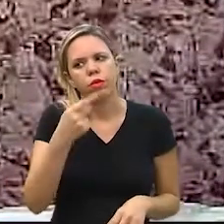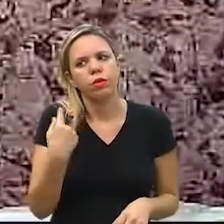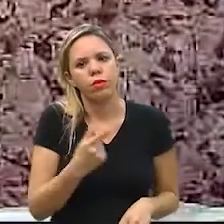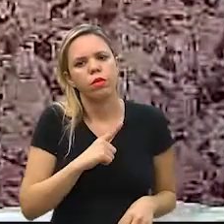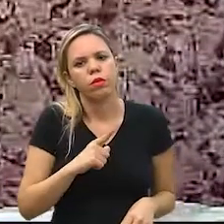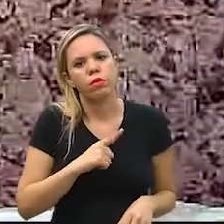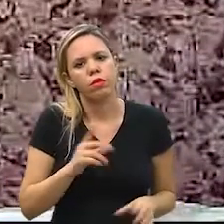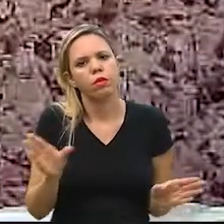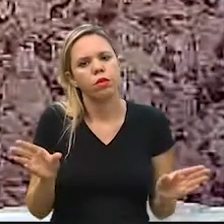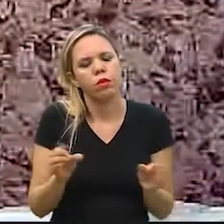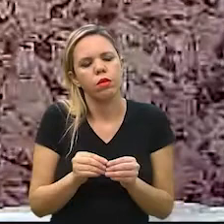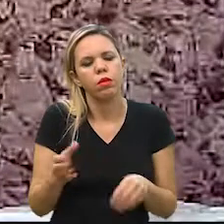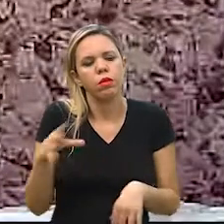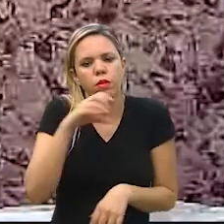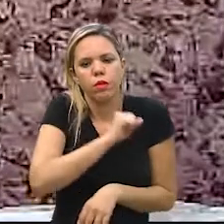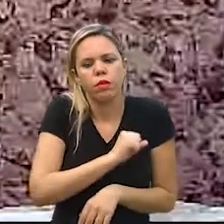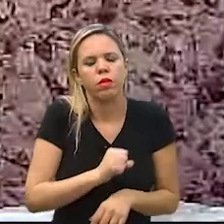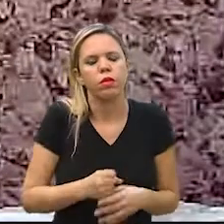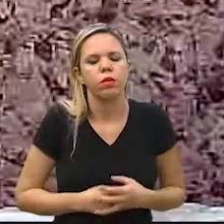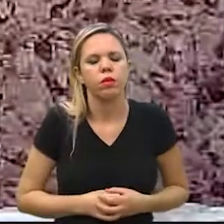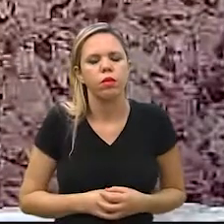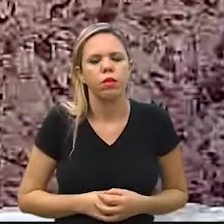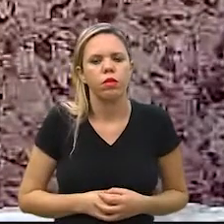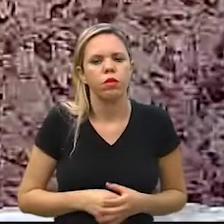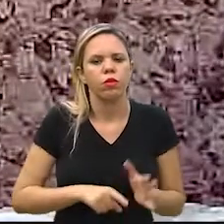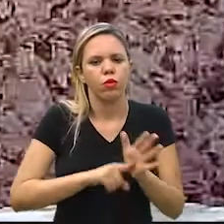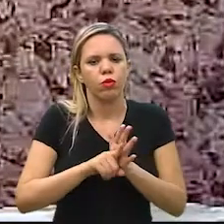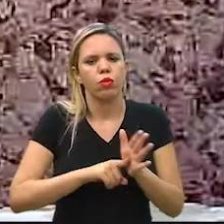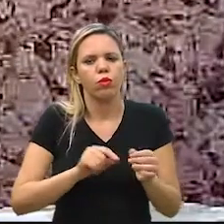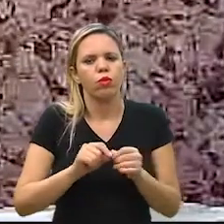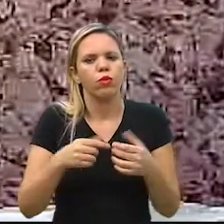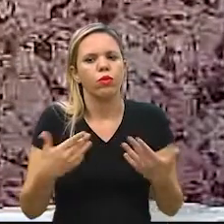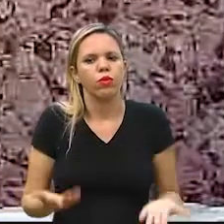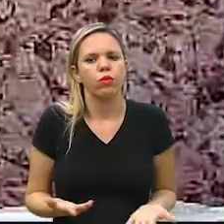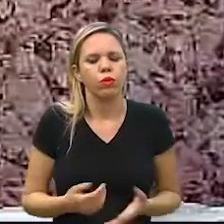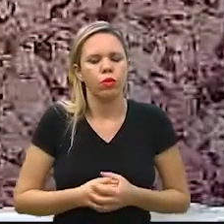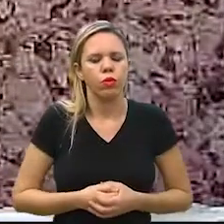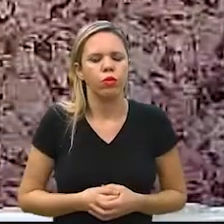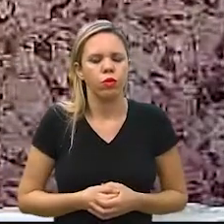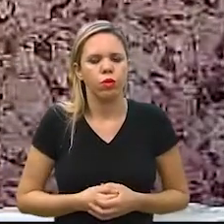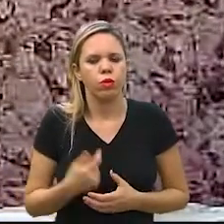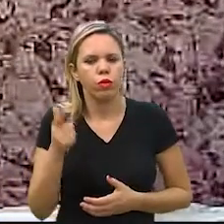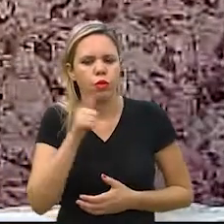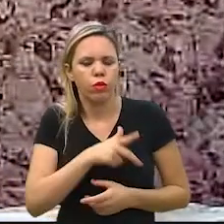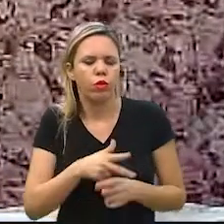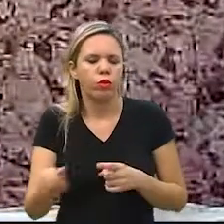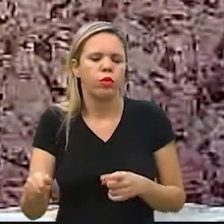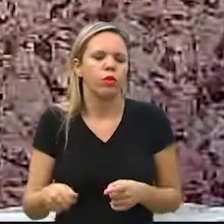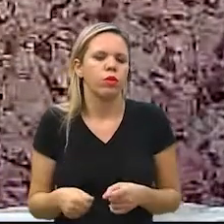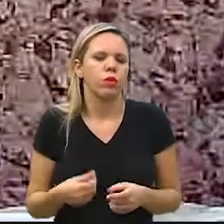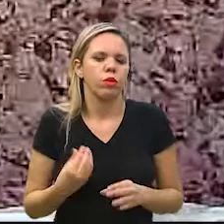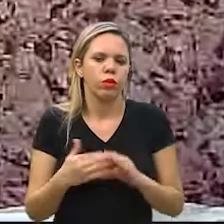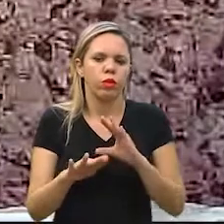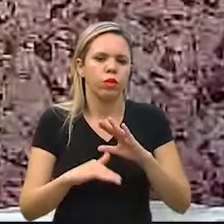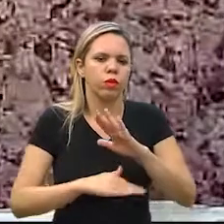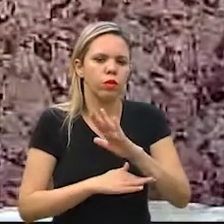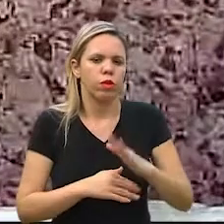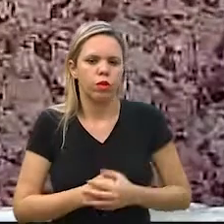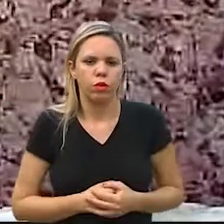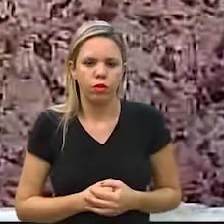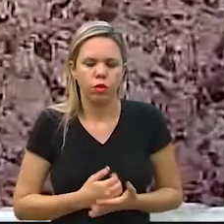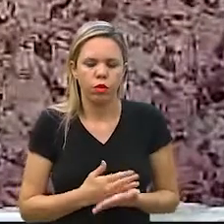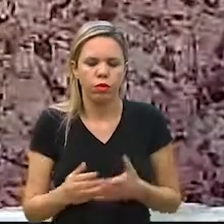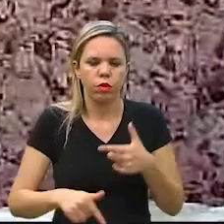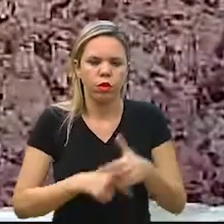gente termine o mais rápido possível os estudos que estão sendo feitos para que a gente consiga enviar para a Câmara e